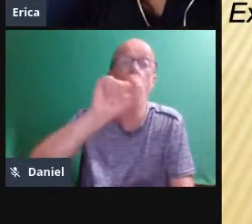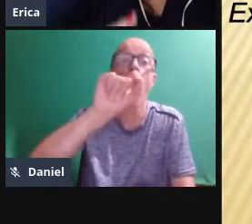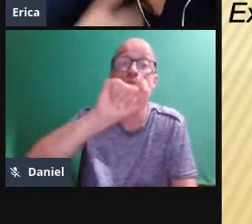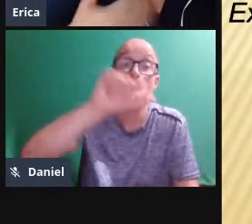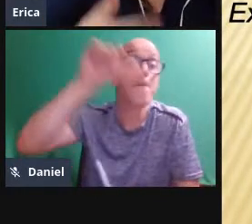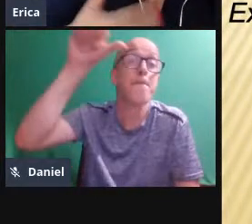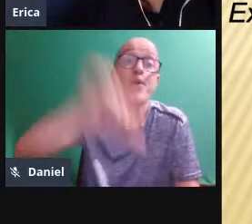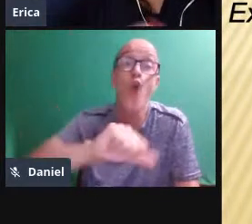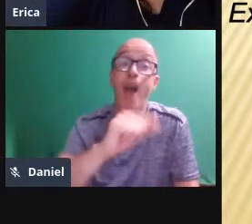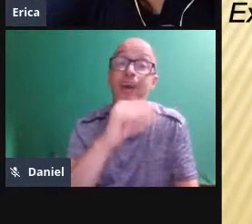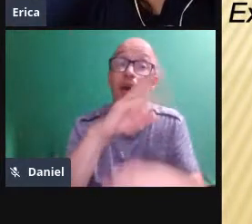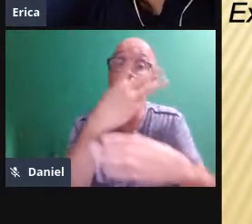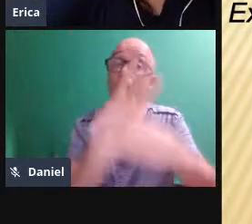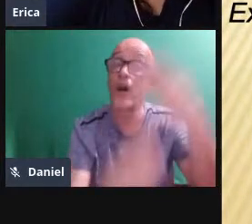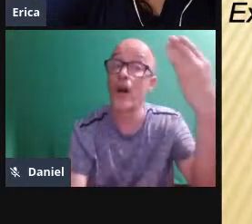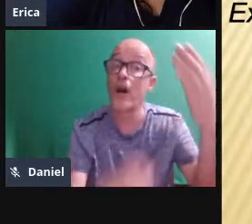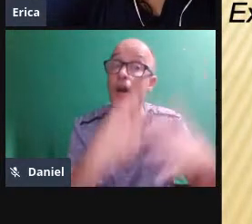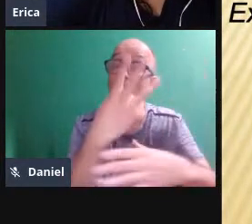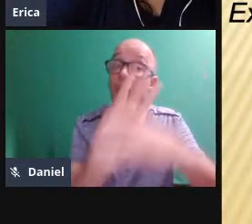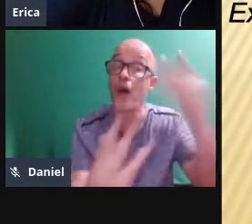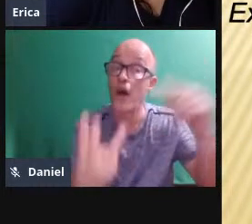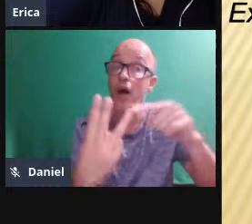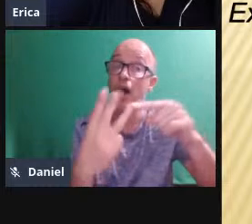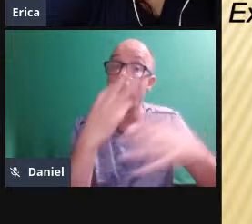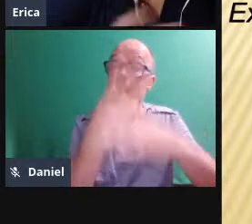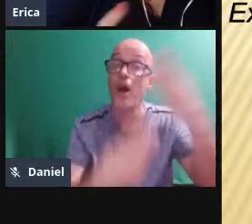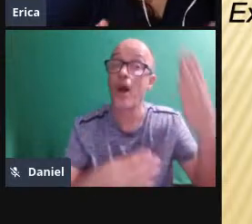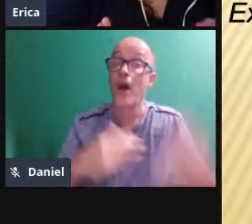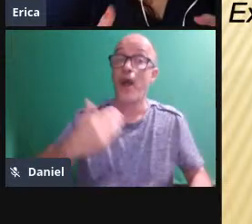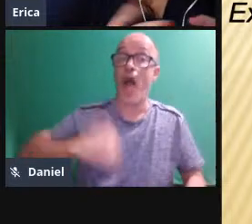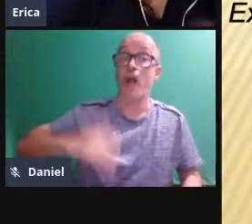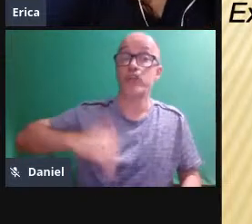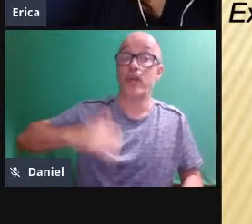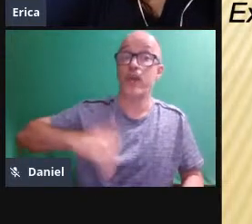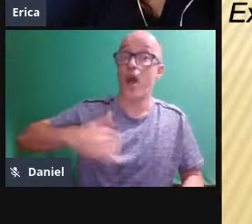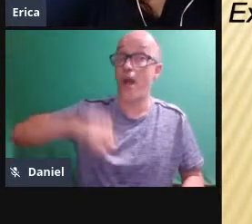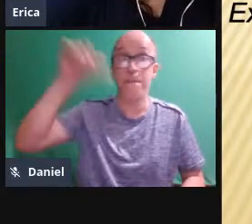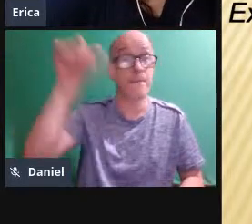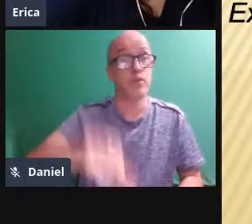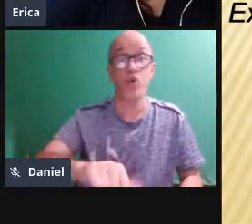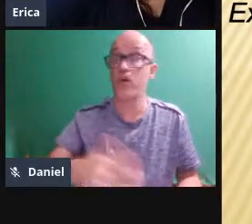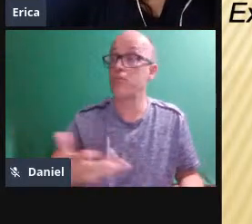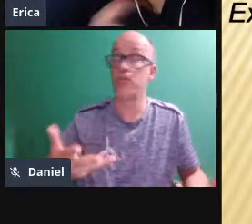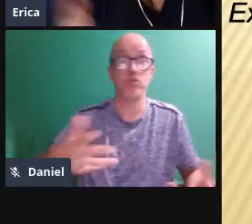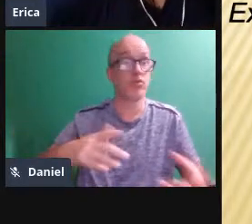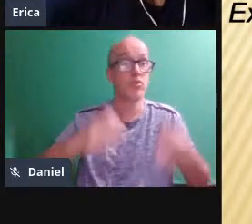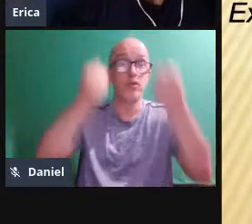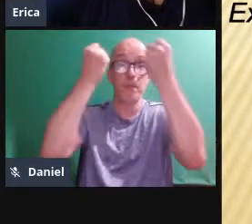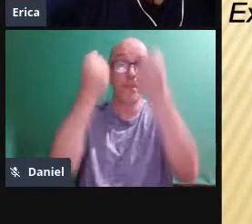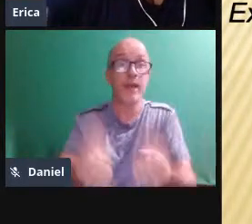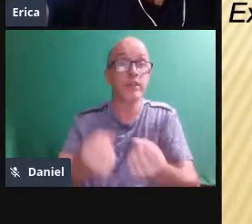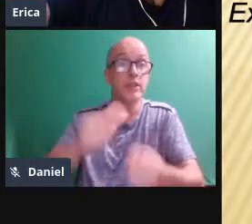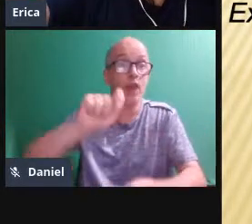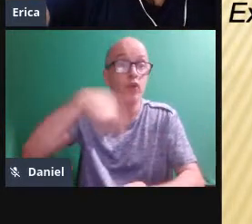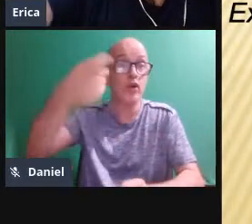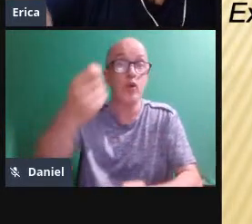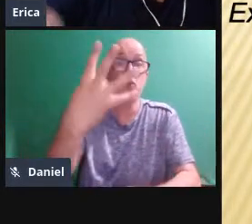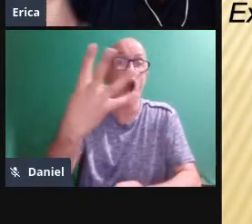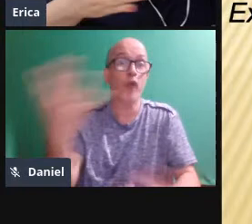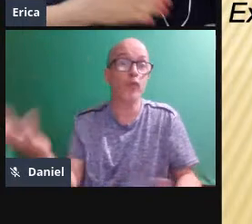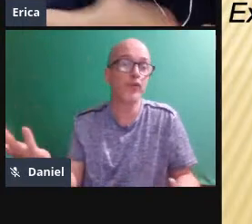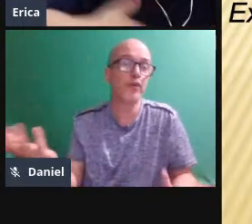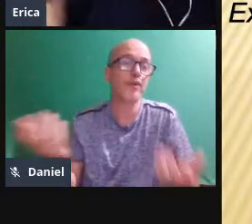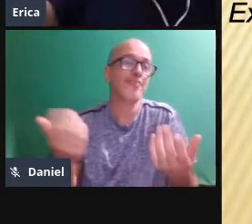essas ligações com o significado das palavras. Pessoas que falam três línguas, por exemplo. Eu, por exemplo, que tenho que